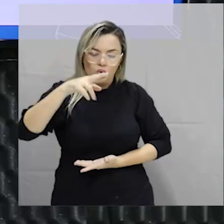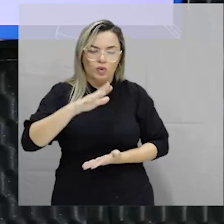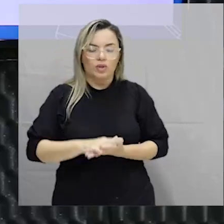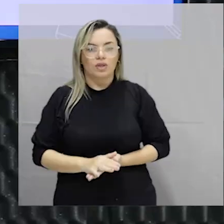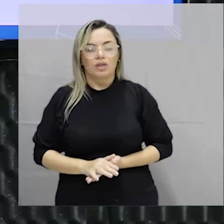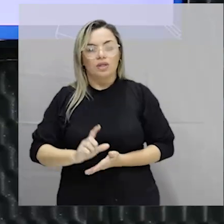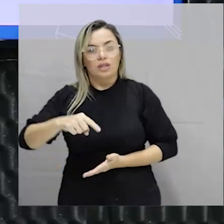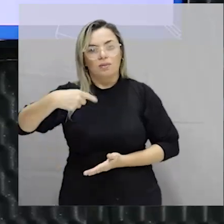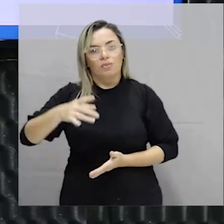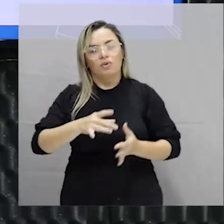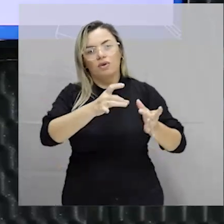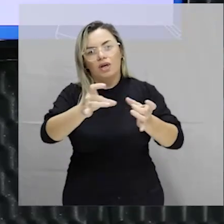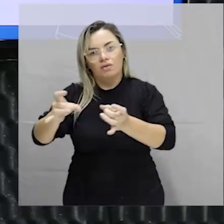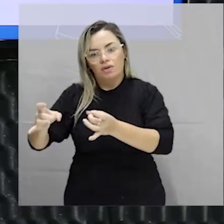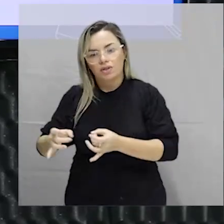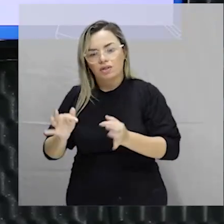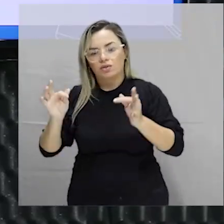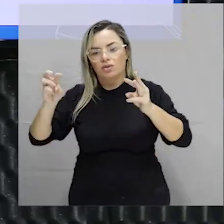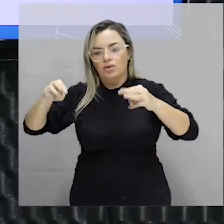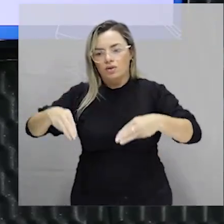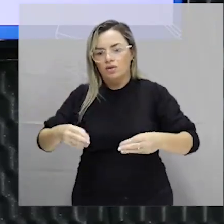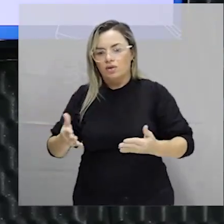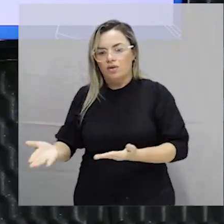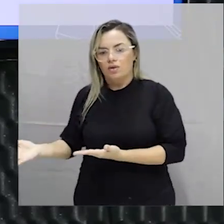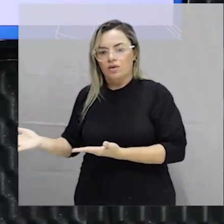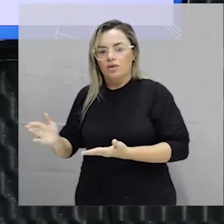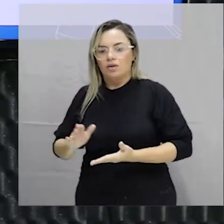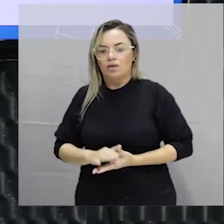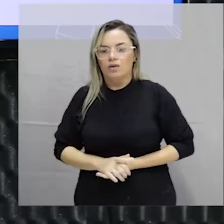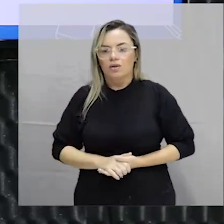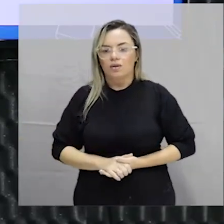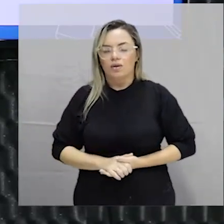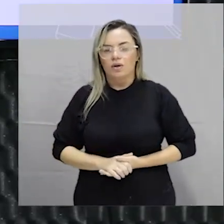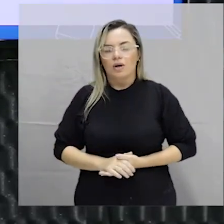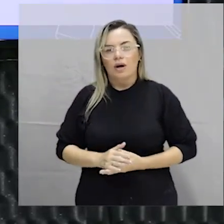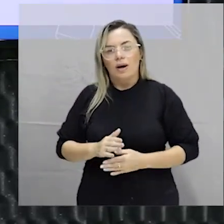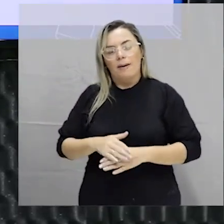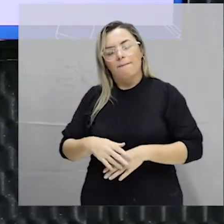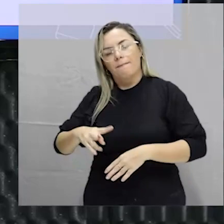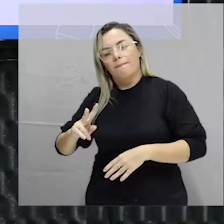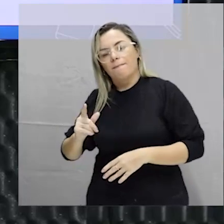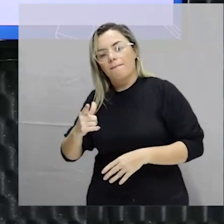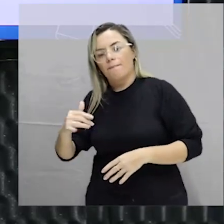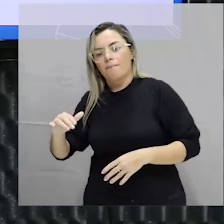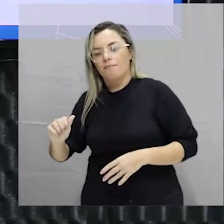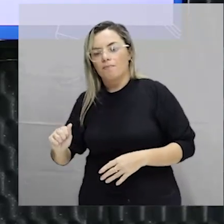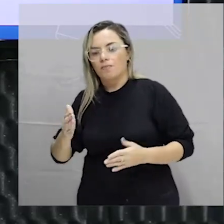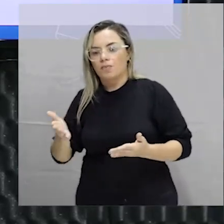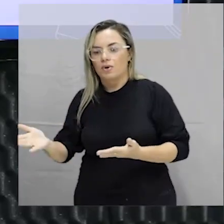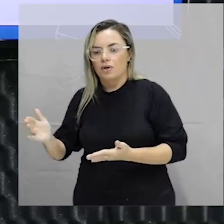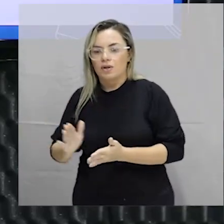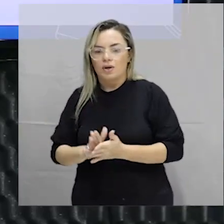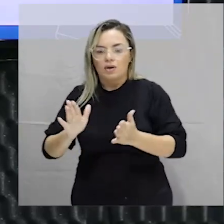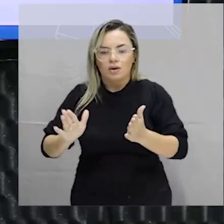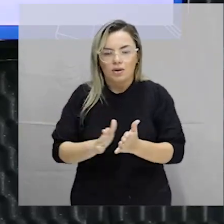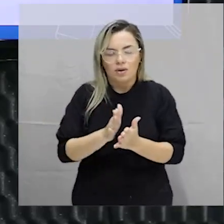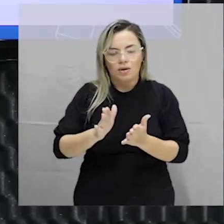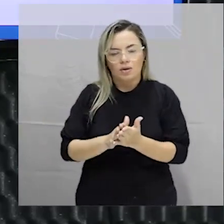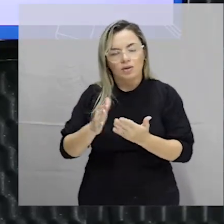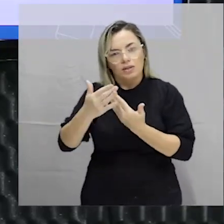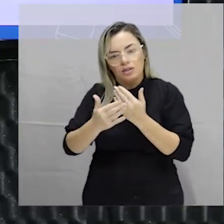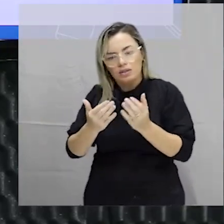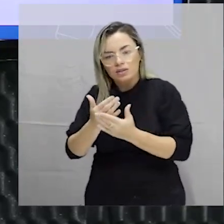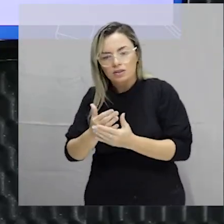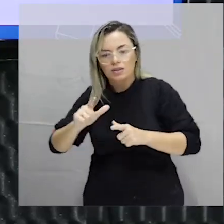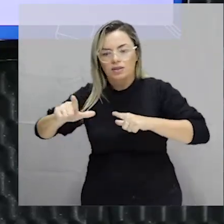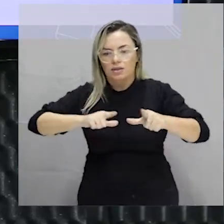final do processo. A mais-valia que nos processos de produção manufaturados beneficiava os artesãos, no processo de